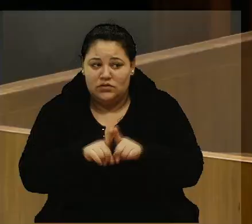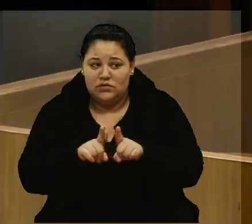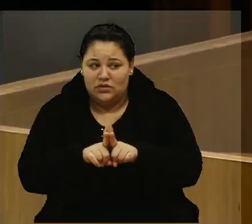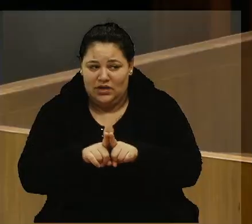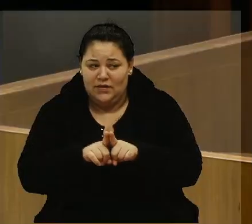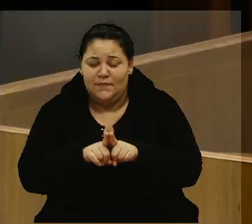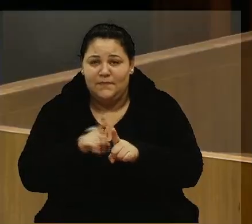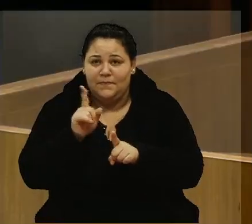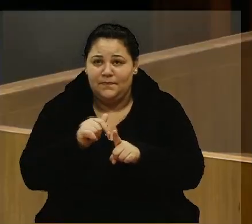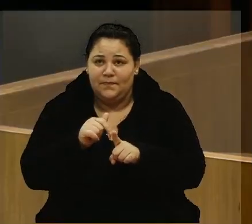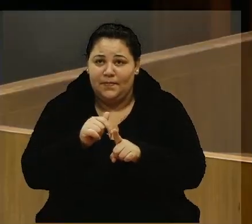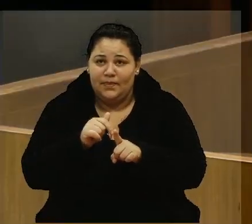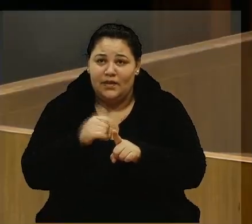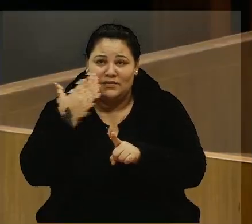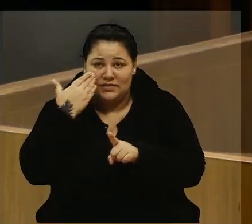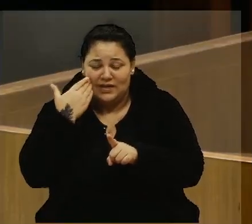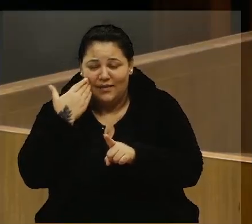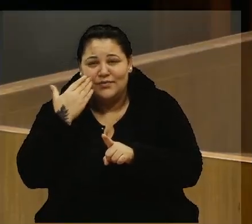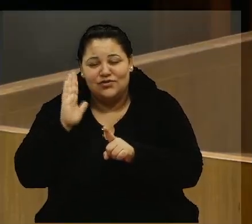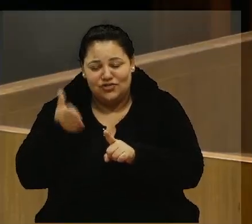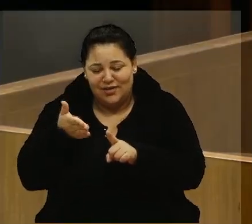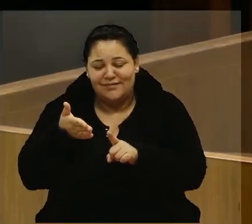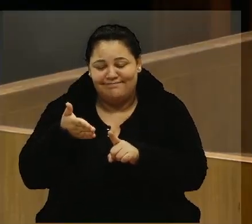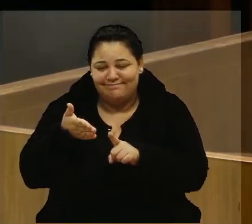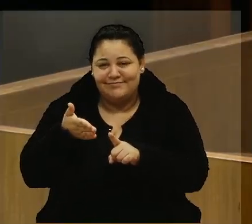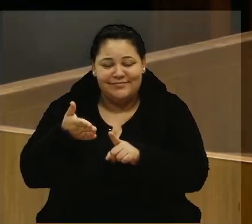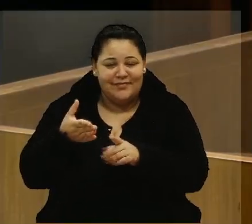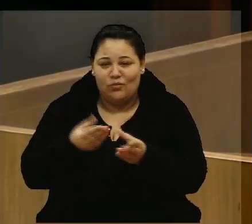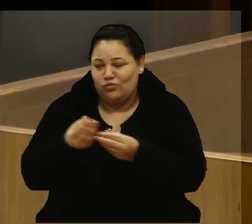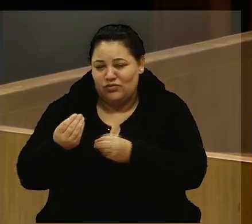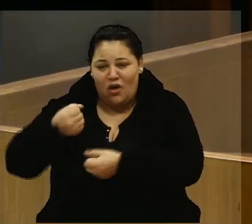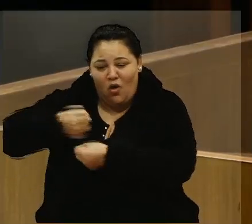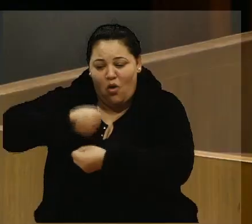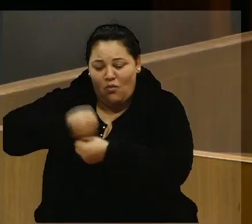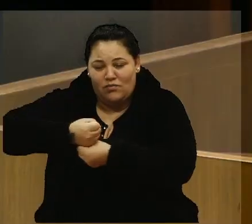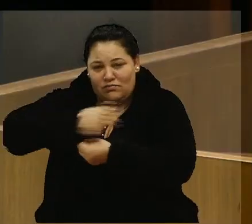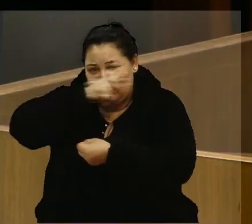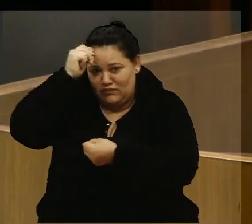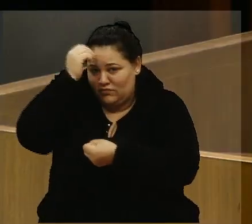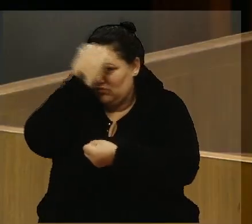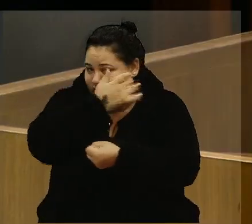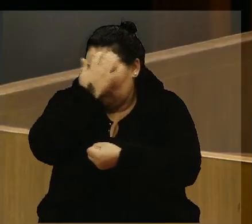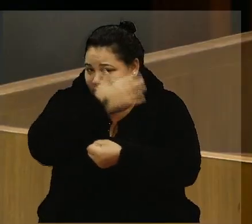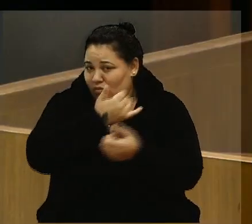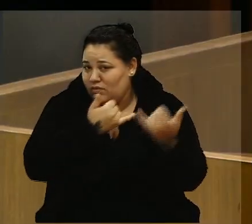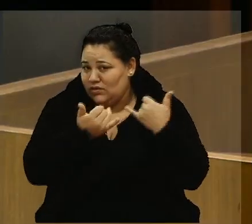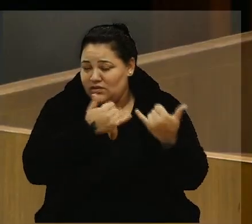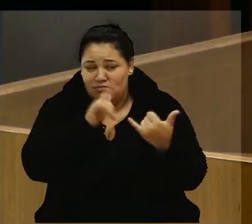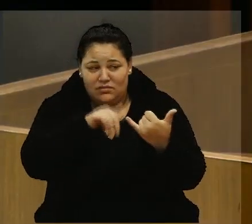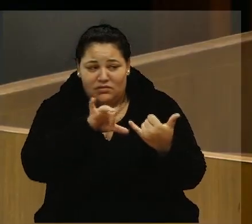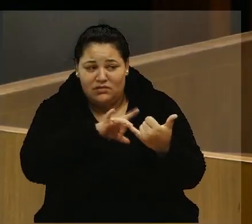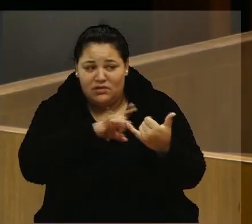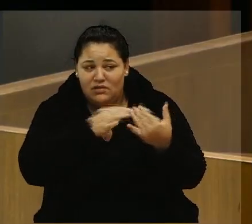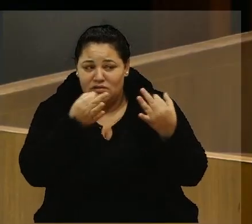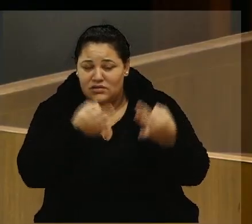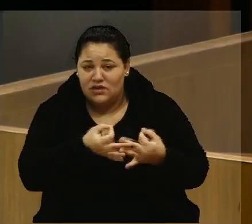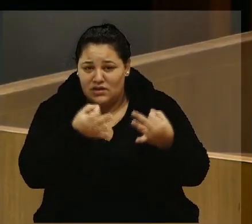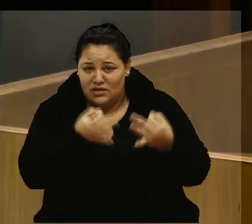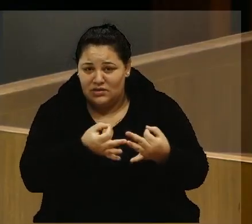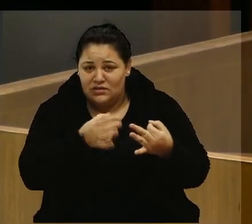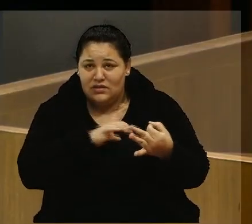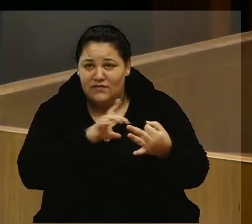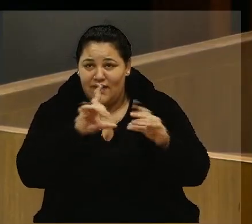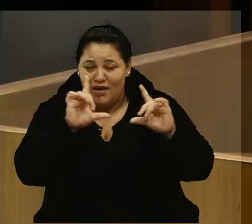lançamento de um grande pacote de obras que o prefeito Adiló, eu tenho certeza que vai